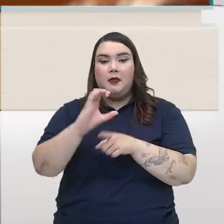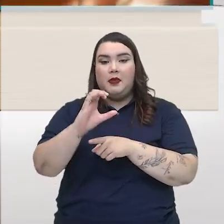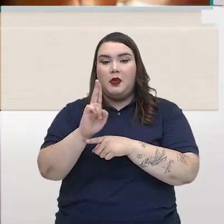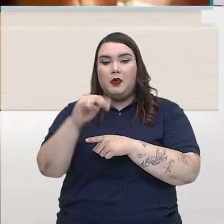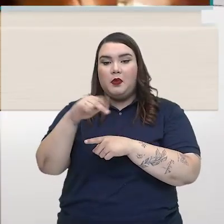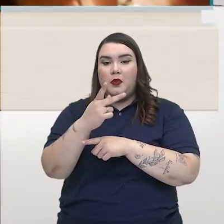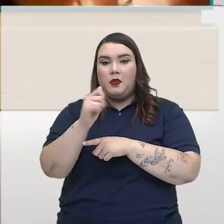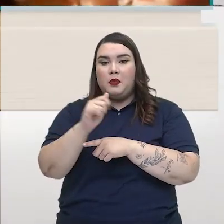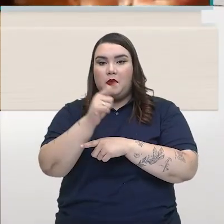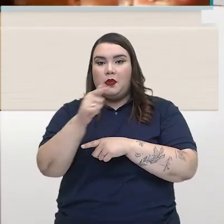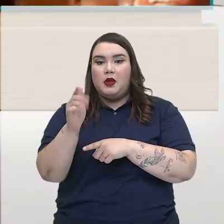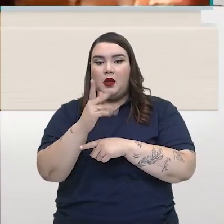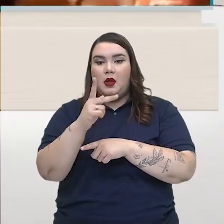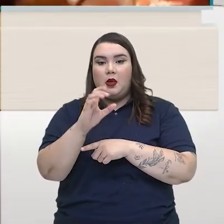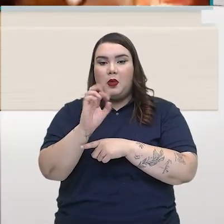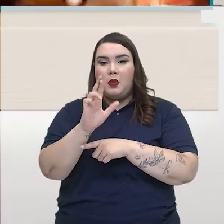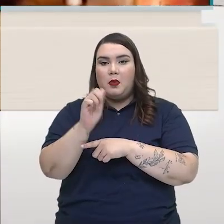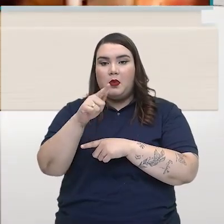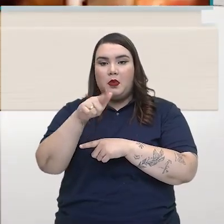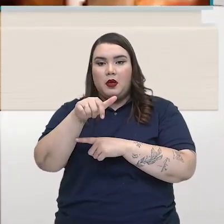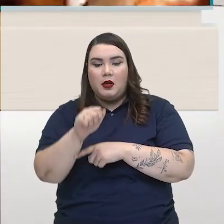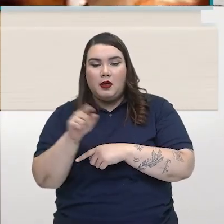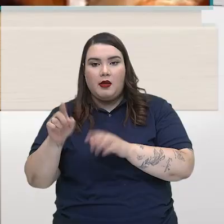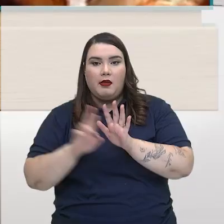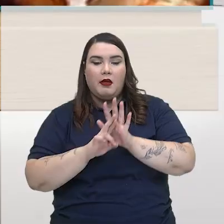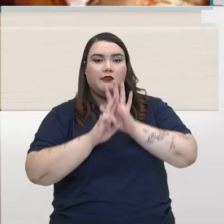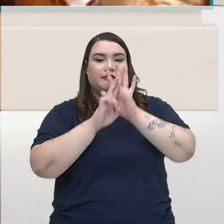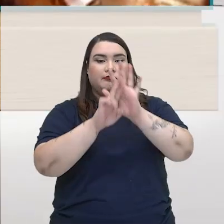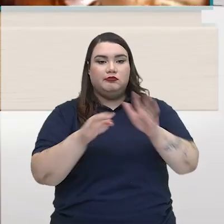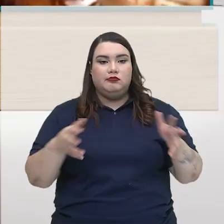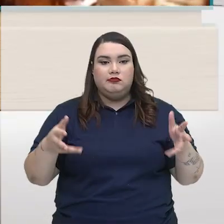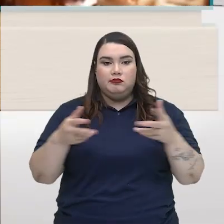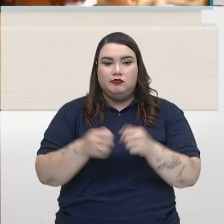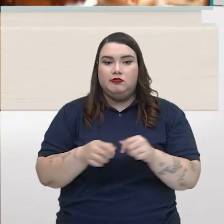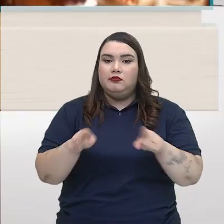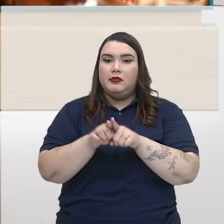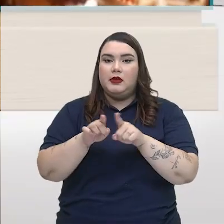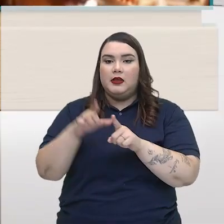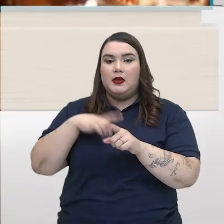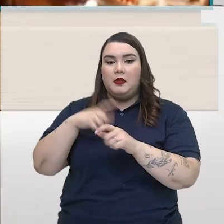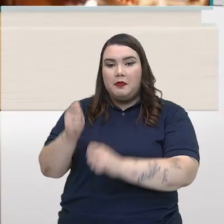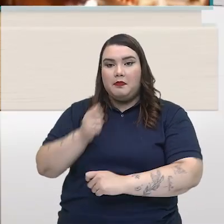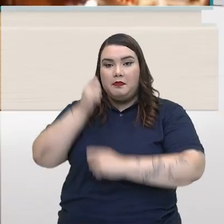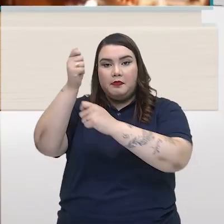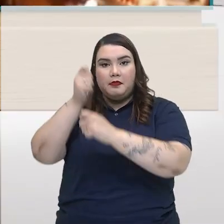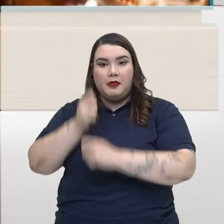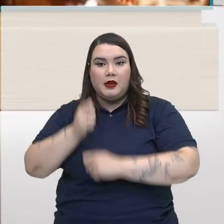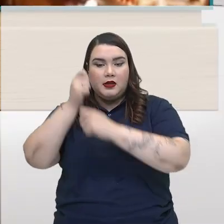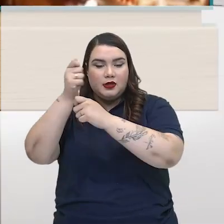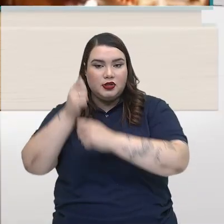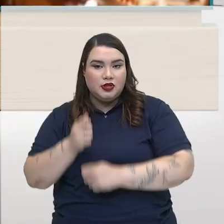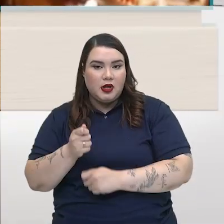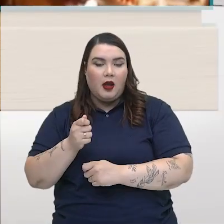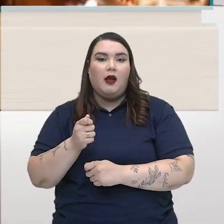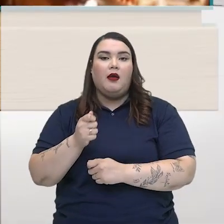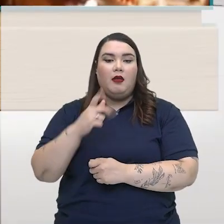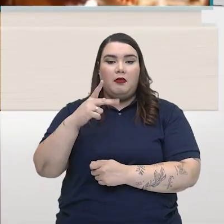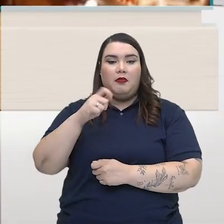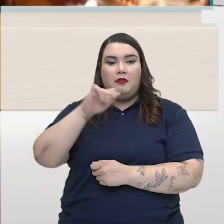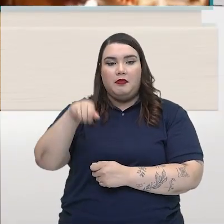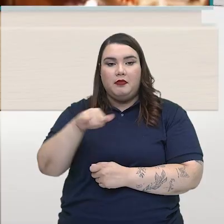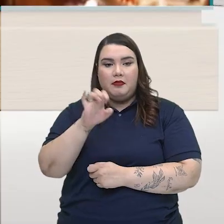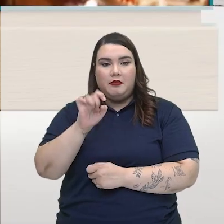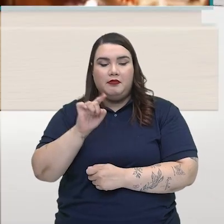né? É a bela ali da aldeia. Nós temos o pajé, que é o nosso curandeiro, que também é um item lindíssimo,